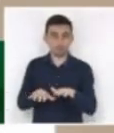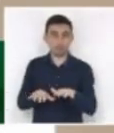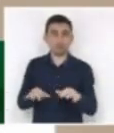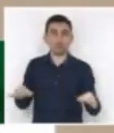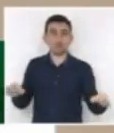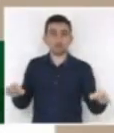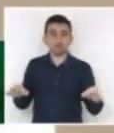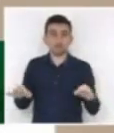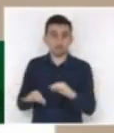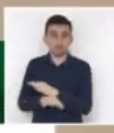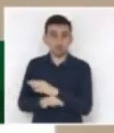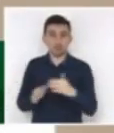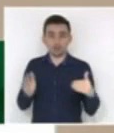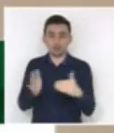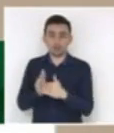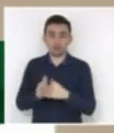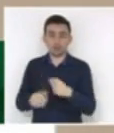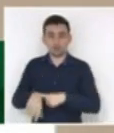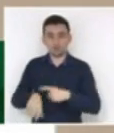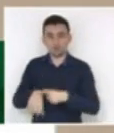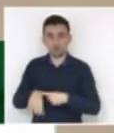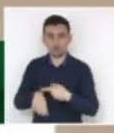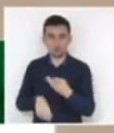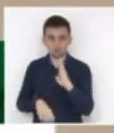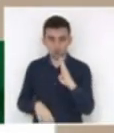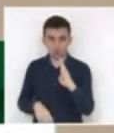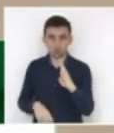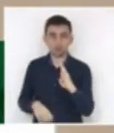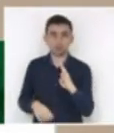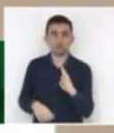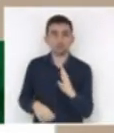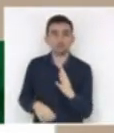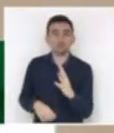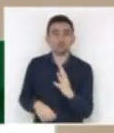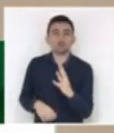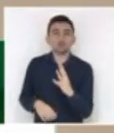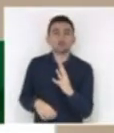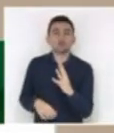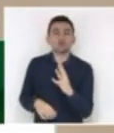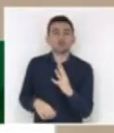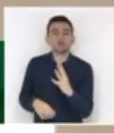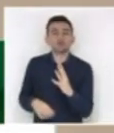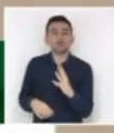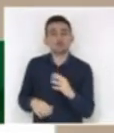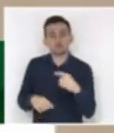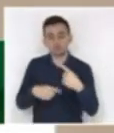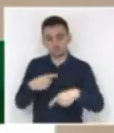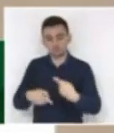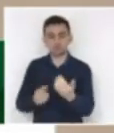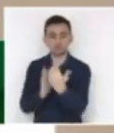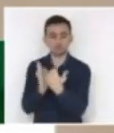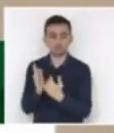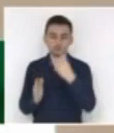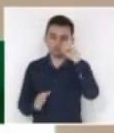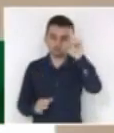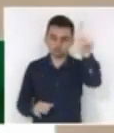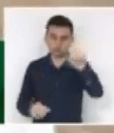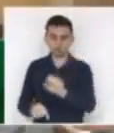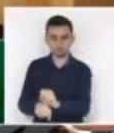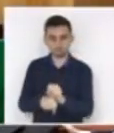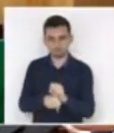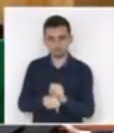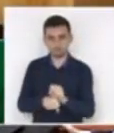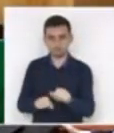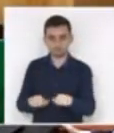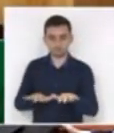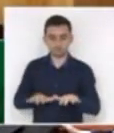das 16 horas, para que a gente possa, então, fazer a ordem do dia. Está suspensa a sessão.